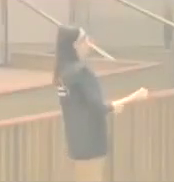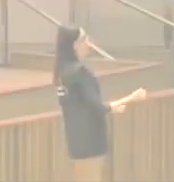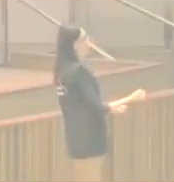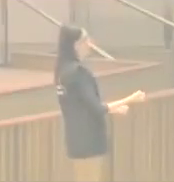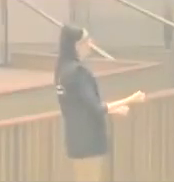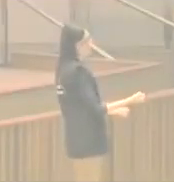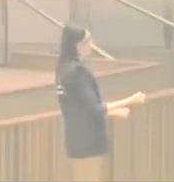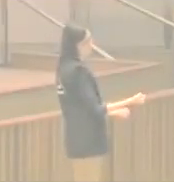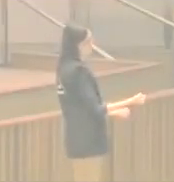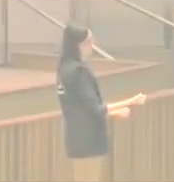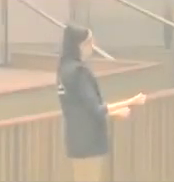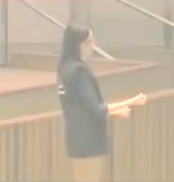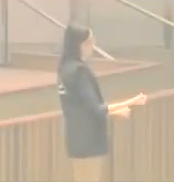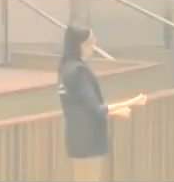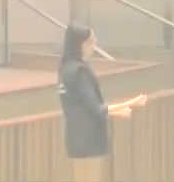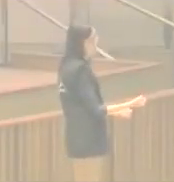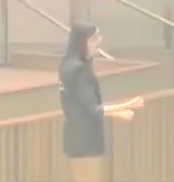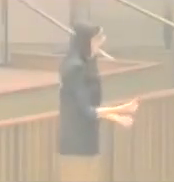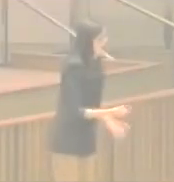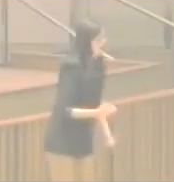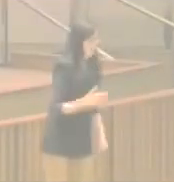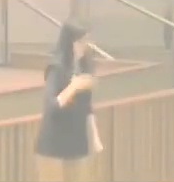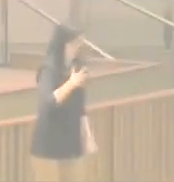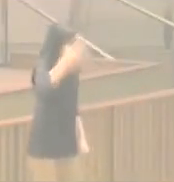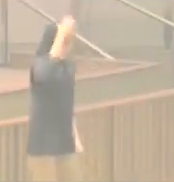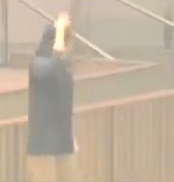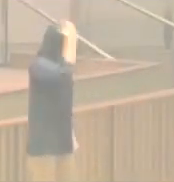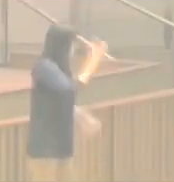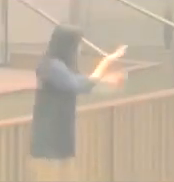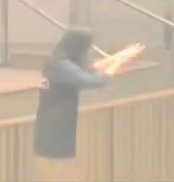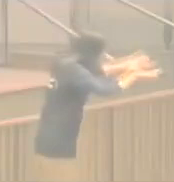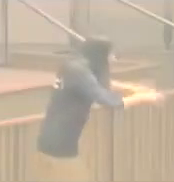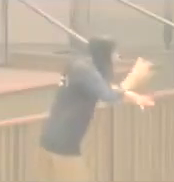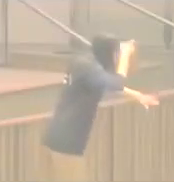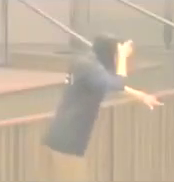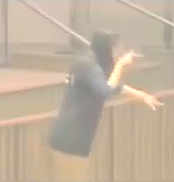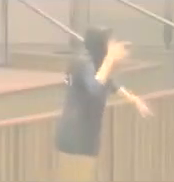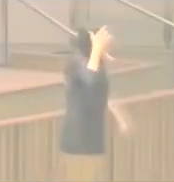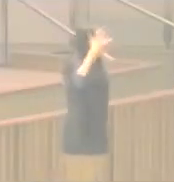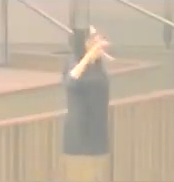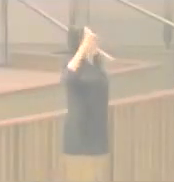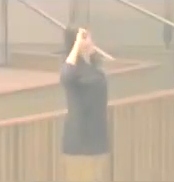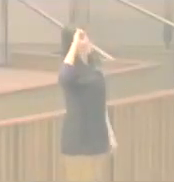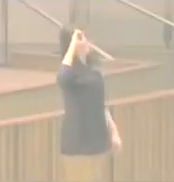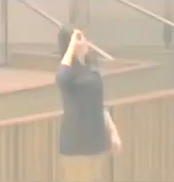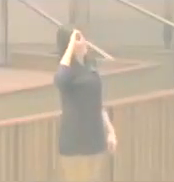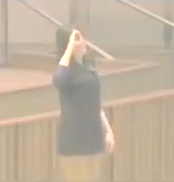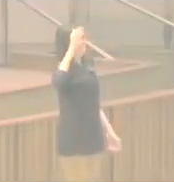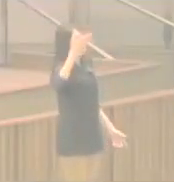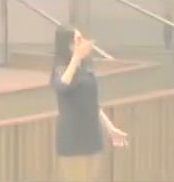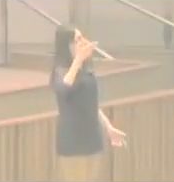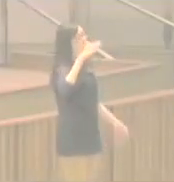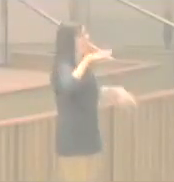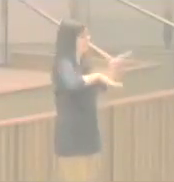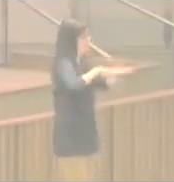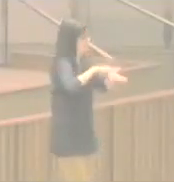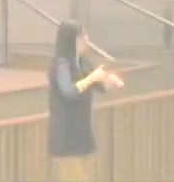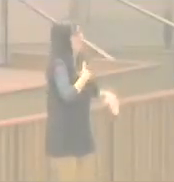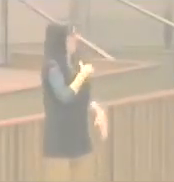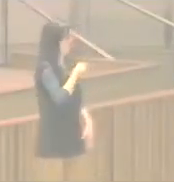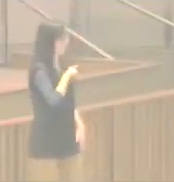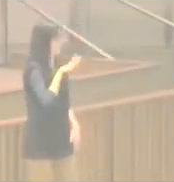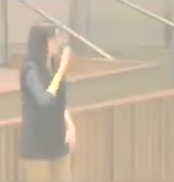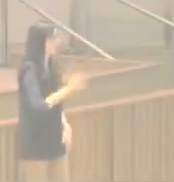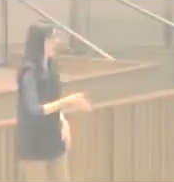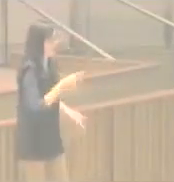E depois ele estava servindo os demônios e não sabia que estava servindo os demônios. E muito provavelmente ele tinha